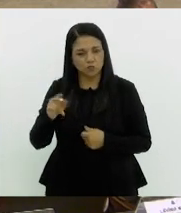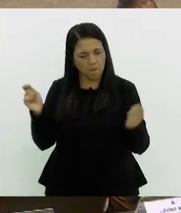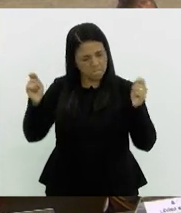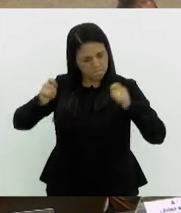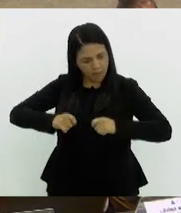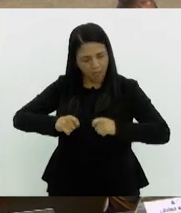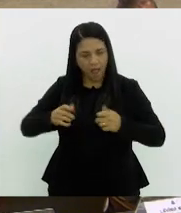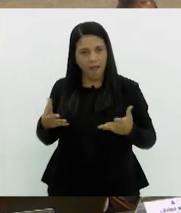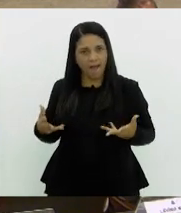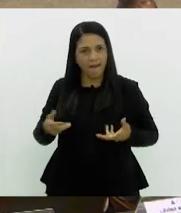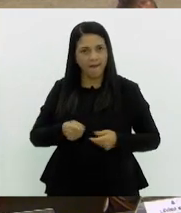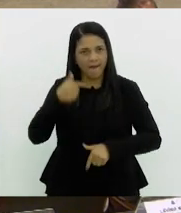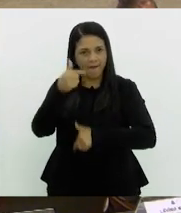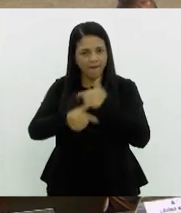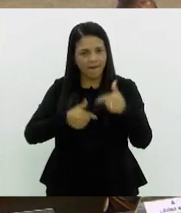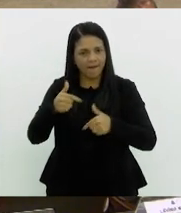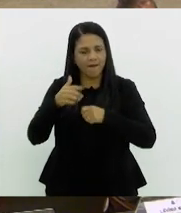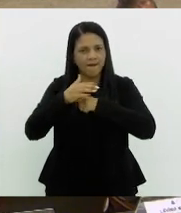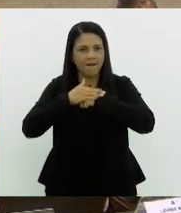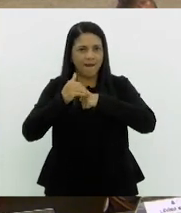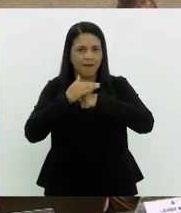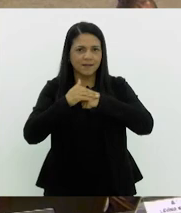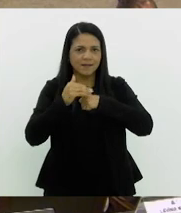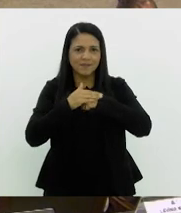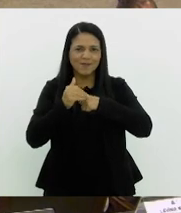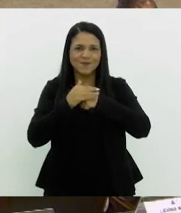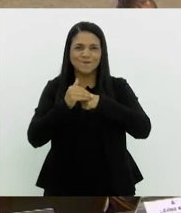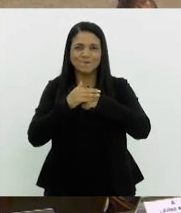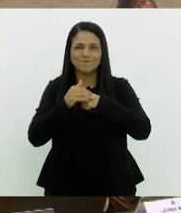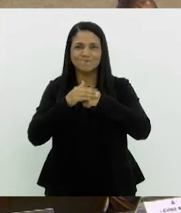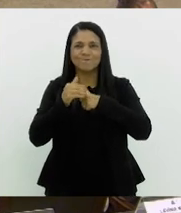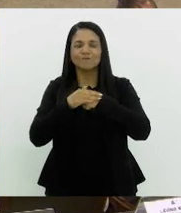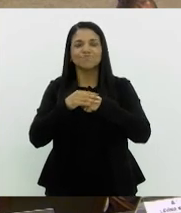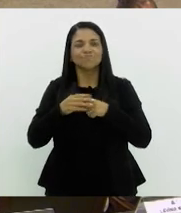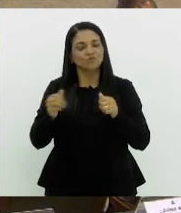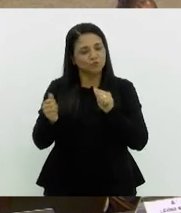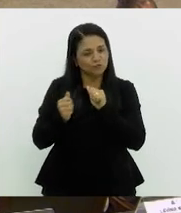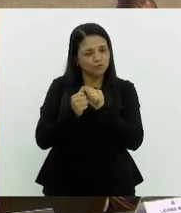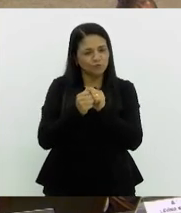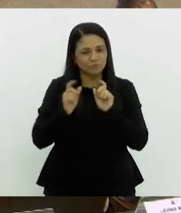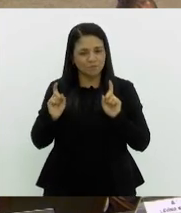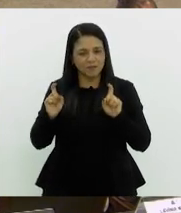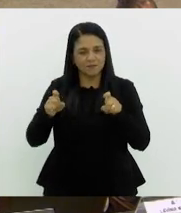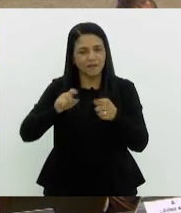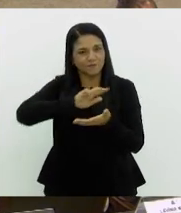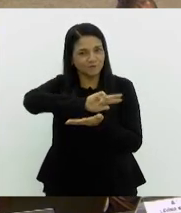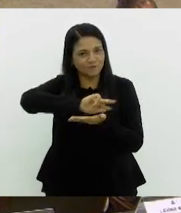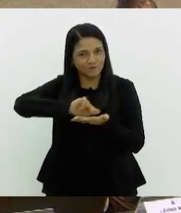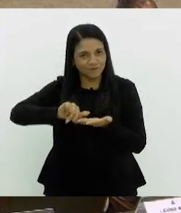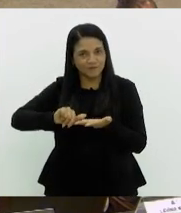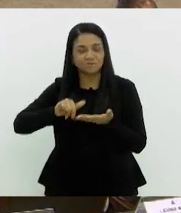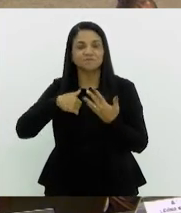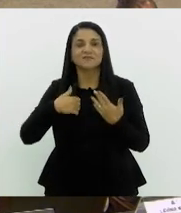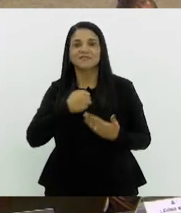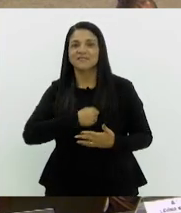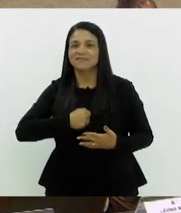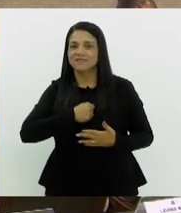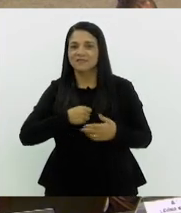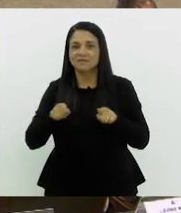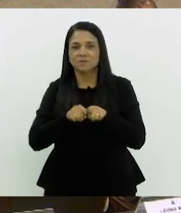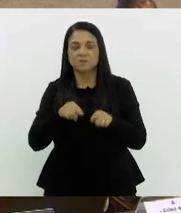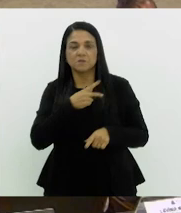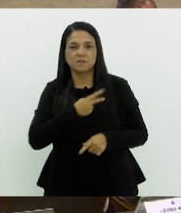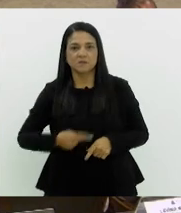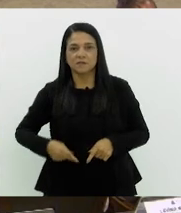esse carinho que emana muitos mandatos juntos. Quero saudá-la e também ao nosso presidente Rodrigo